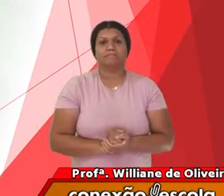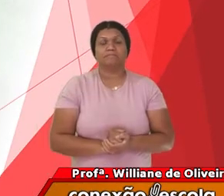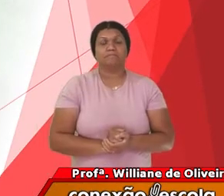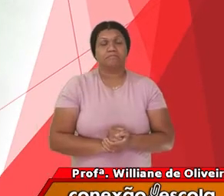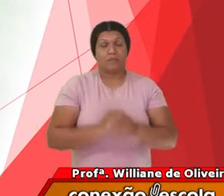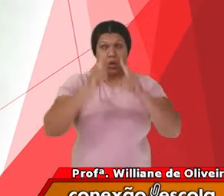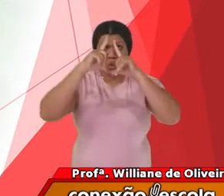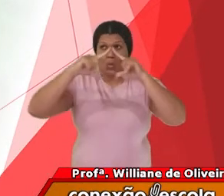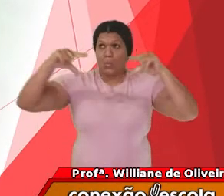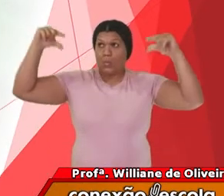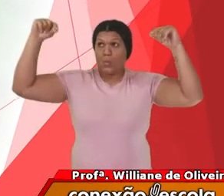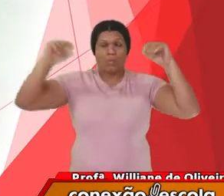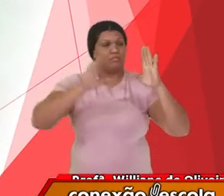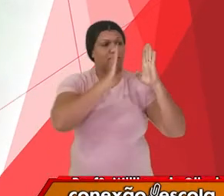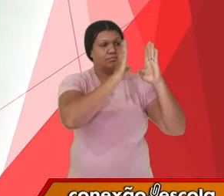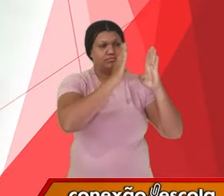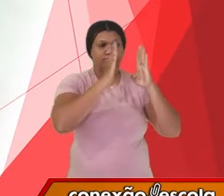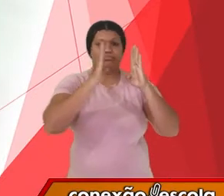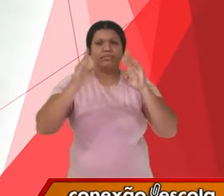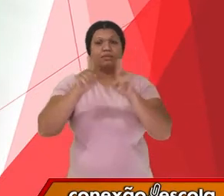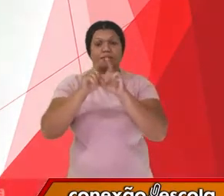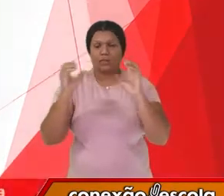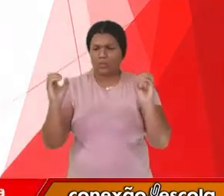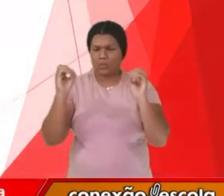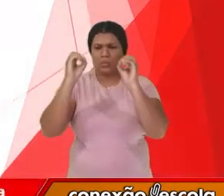Fases da Lua e Eclipses. Vamos lá?